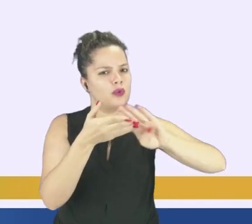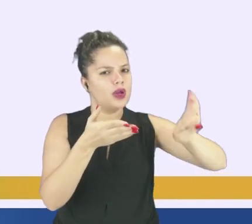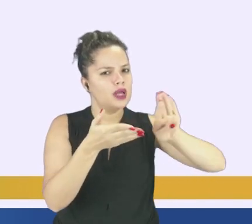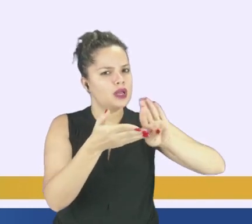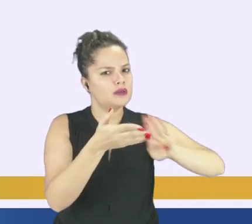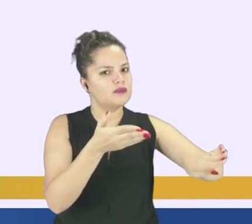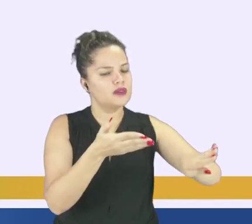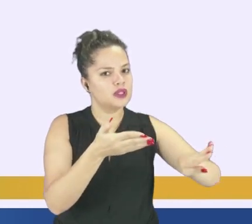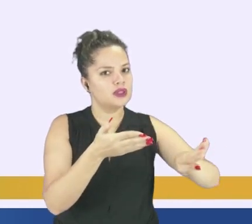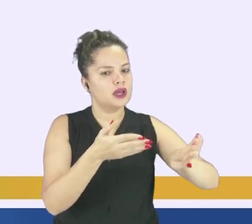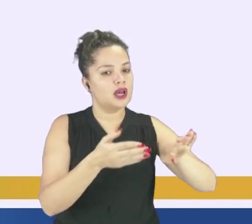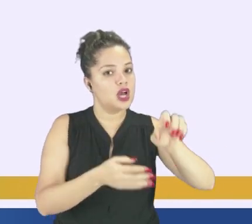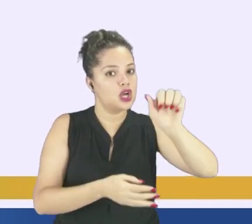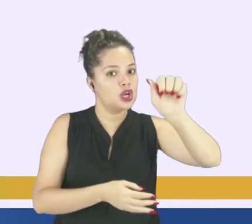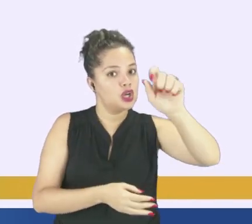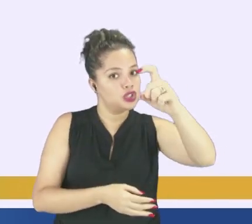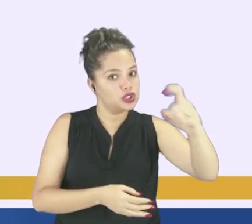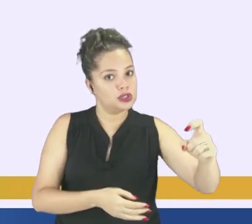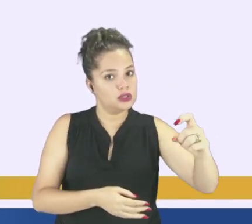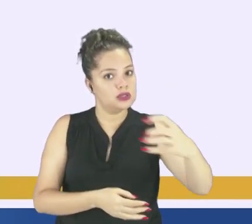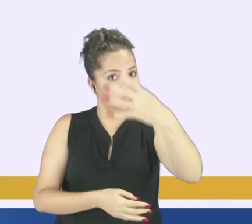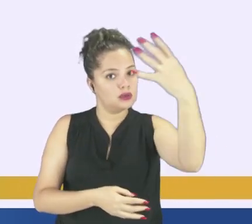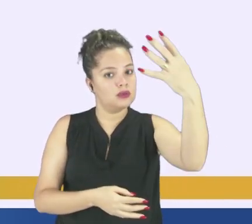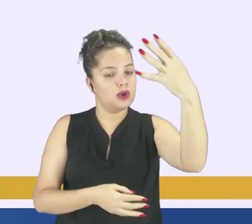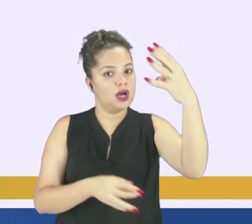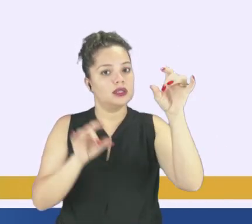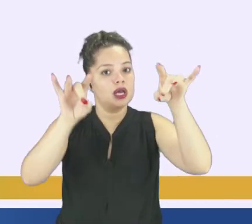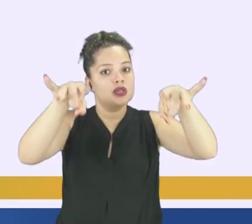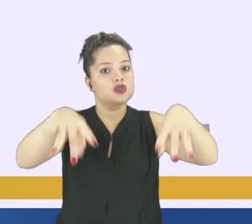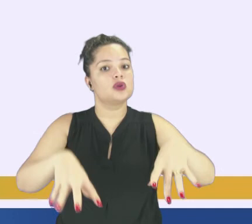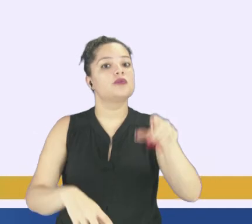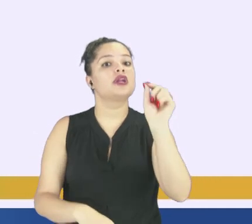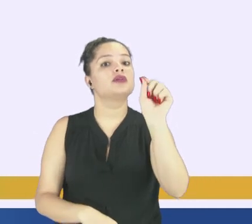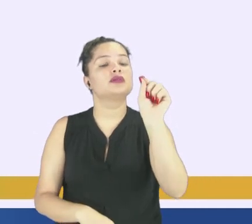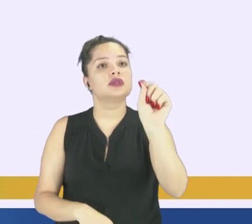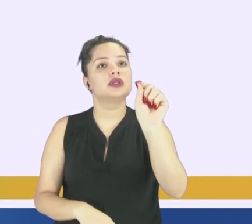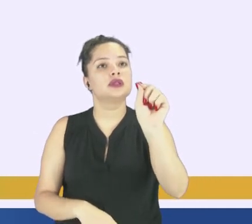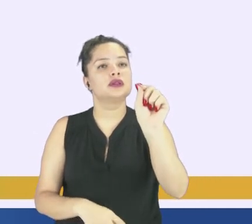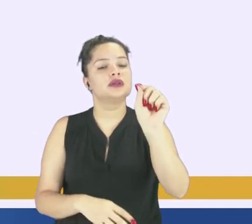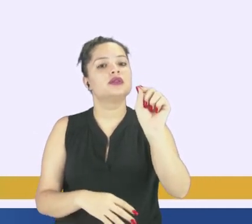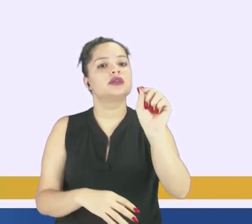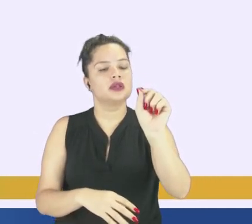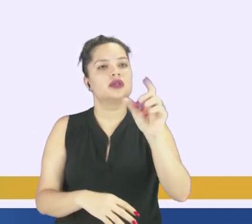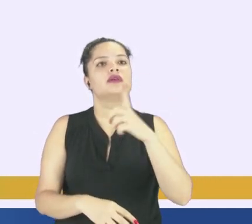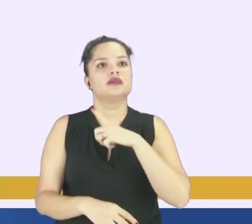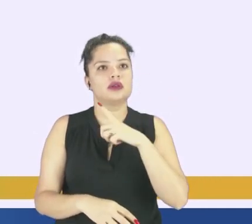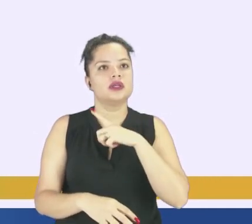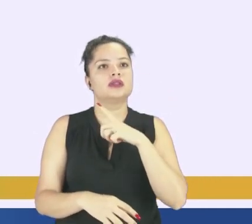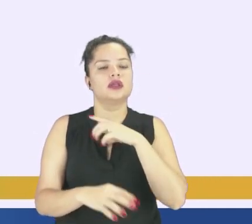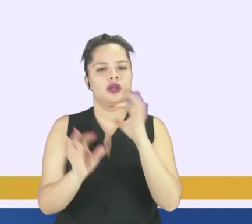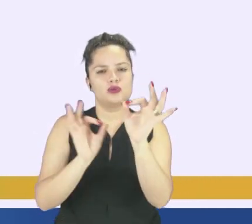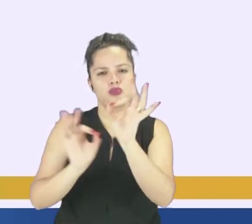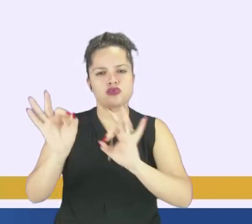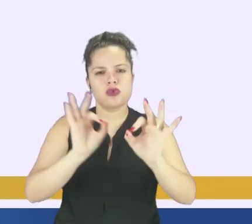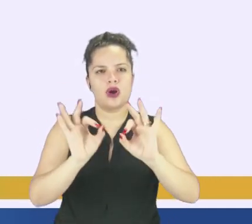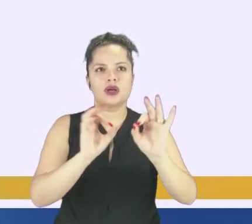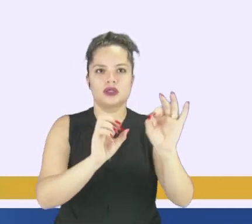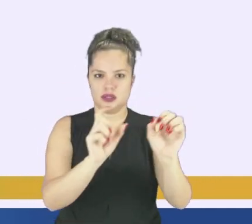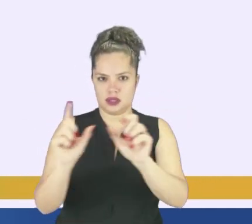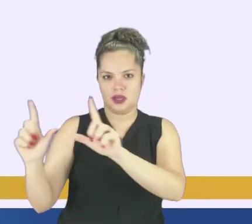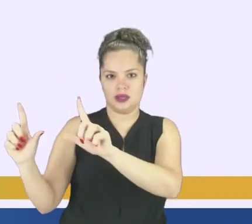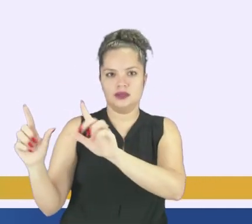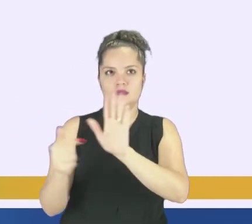o x à quarta. O que vai restar então? Então já coloquei aí em forma de sistema, ele já organizado. Então